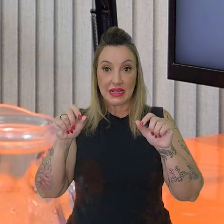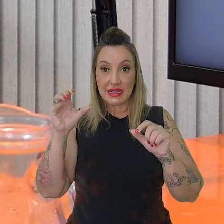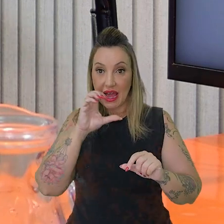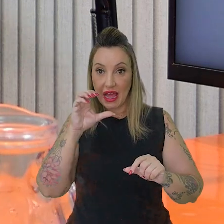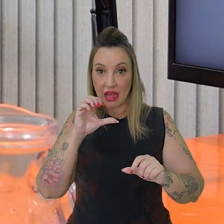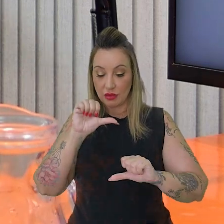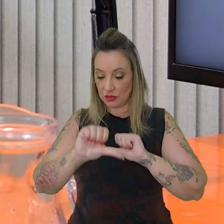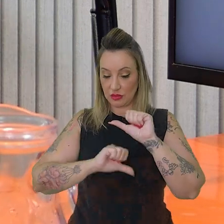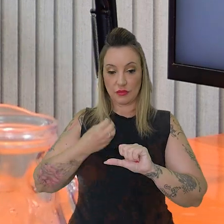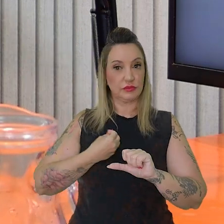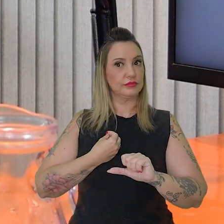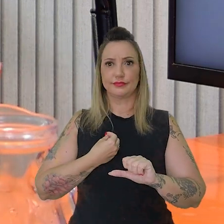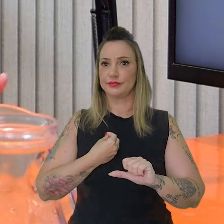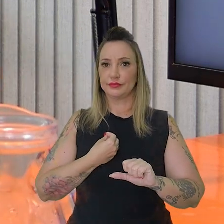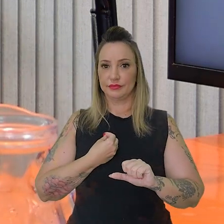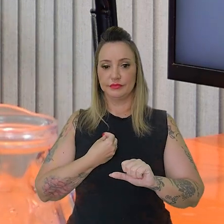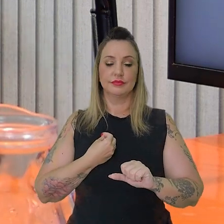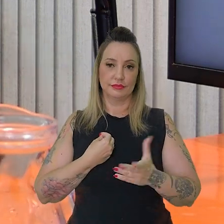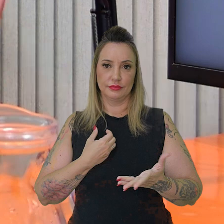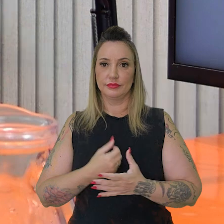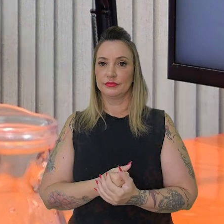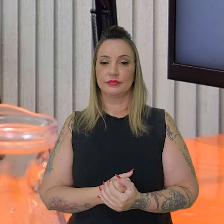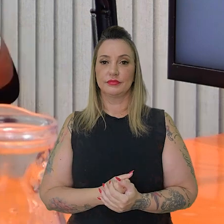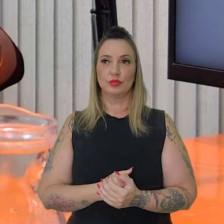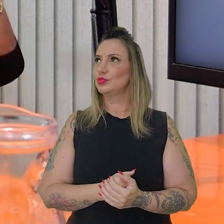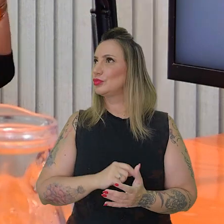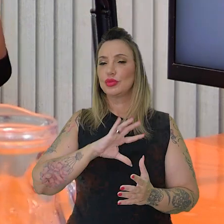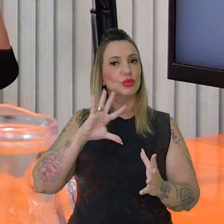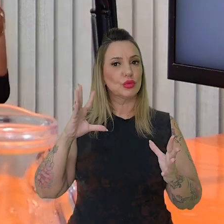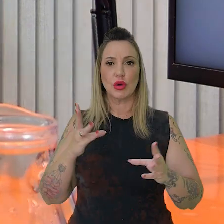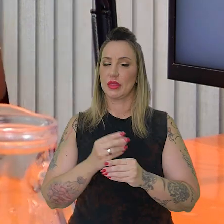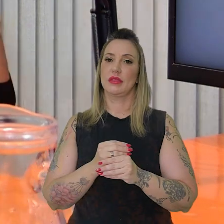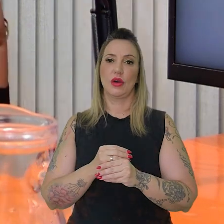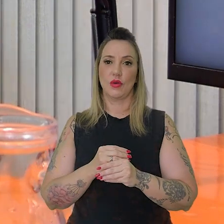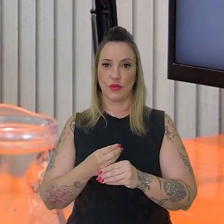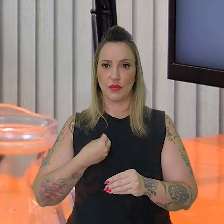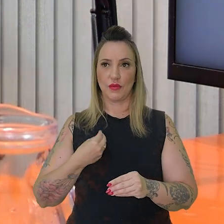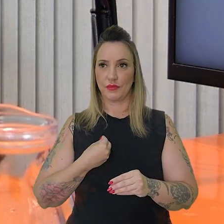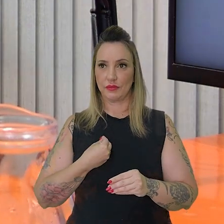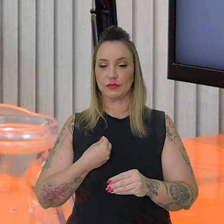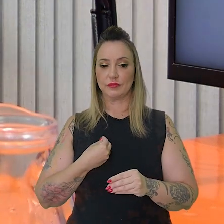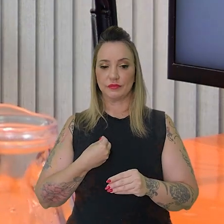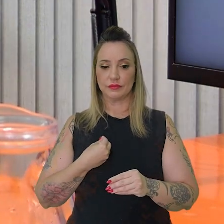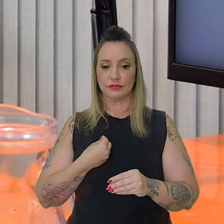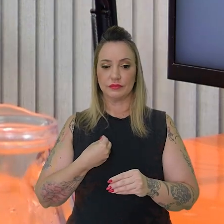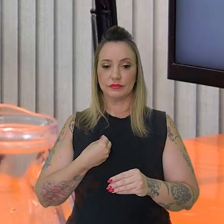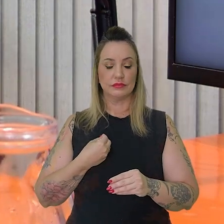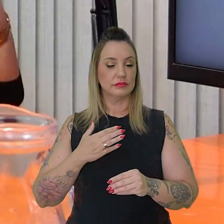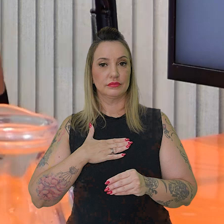mudou minha vida do 360 se for pensar não foi só 180 é reconheci nasci